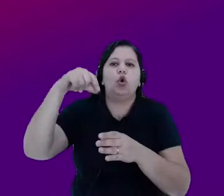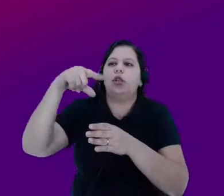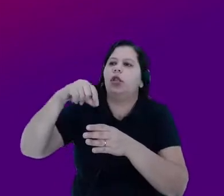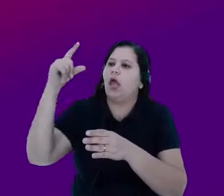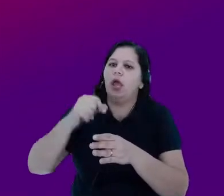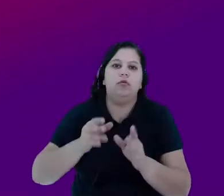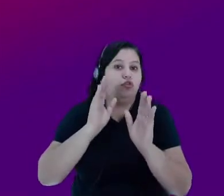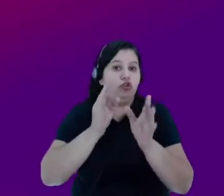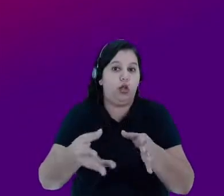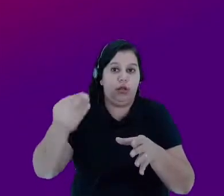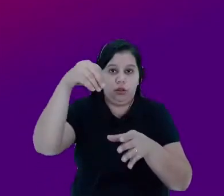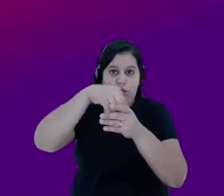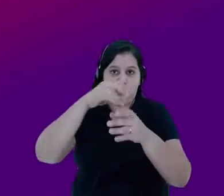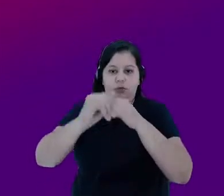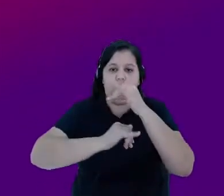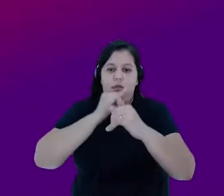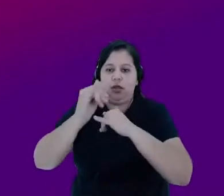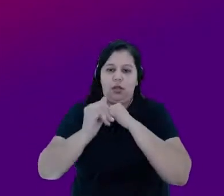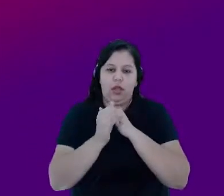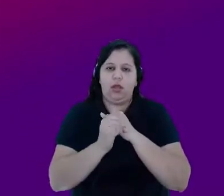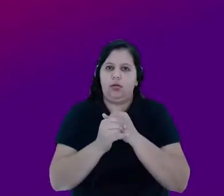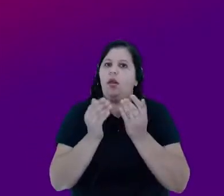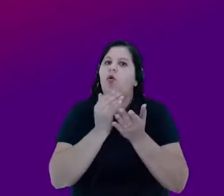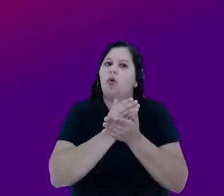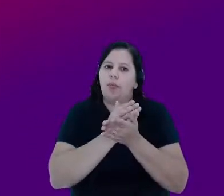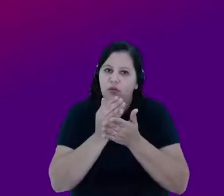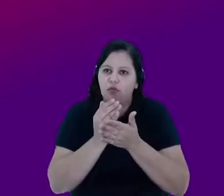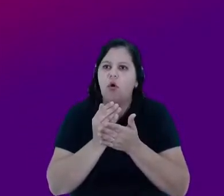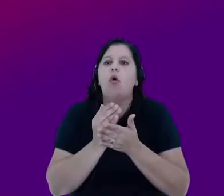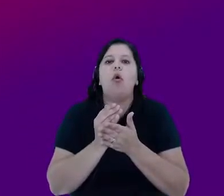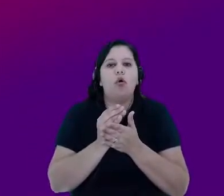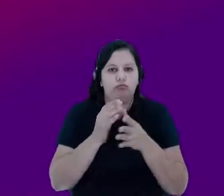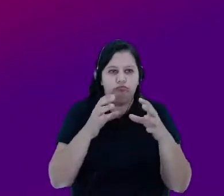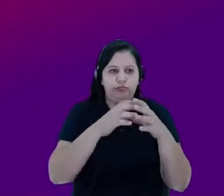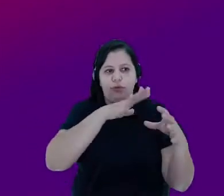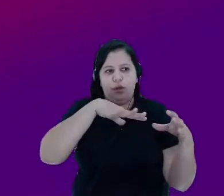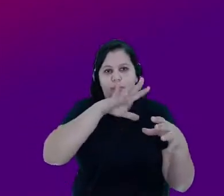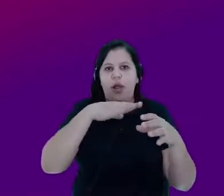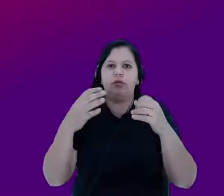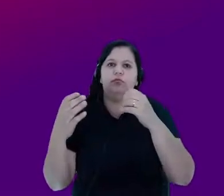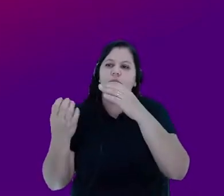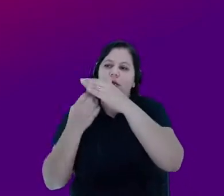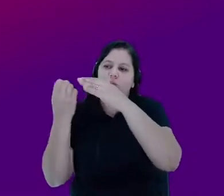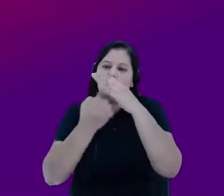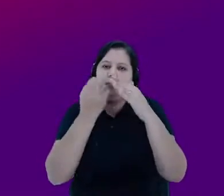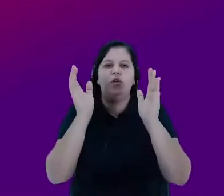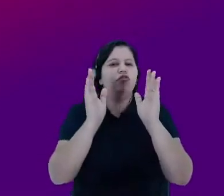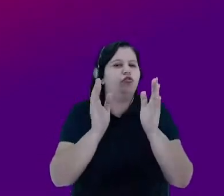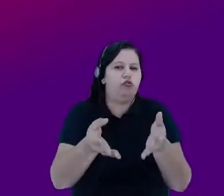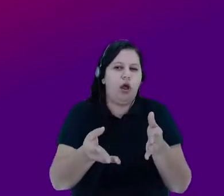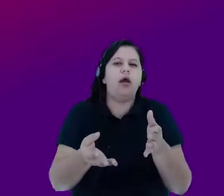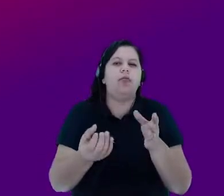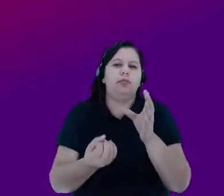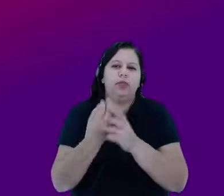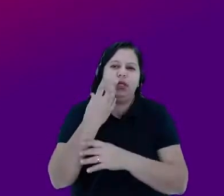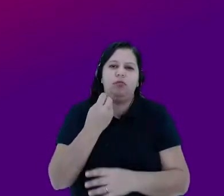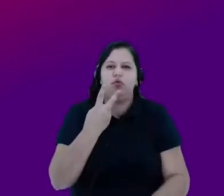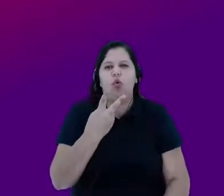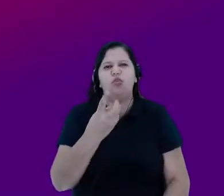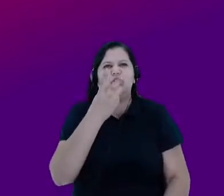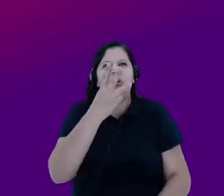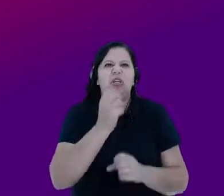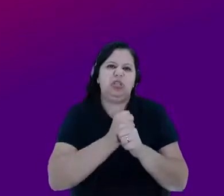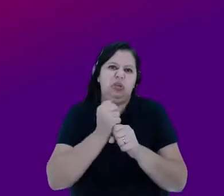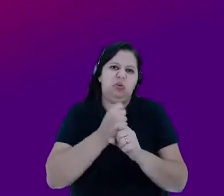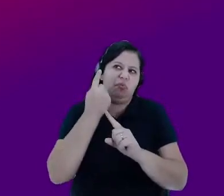Então já eram, uma boa parte das seguradoras já tinha isso implementado há 2, 3 anos. A mesma coisa com a parte